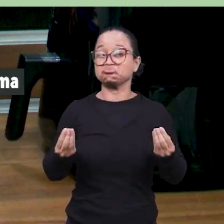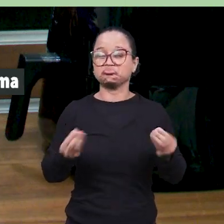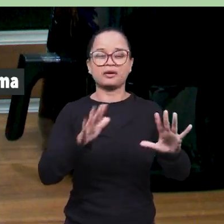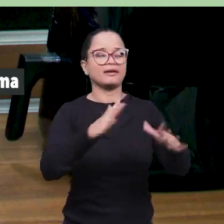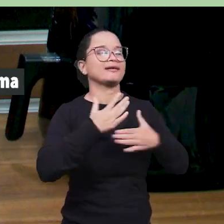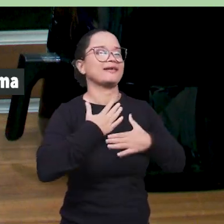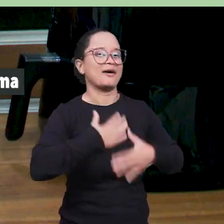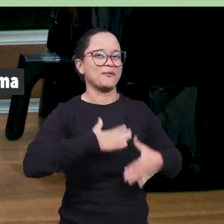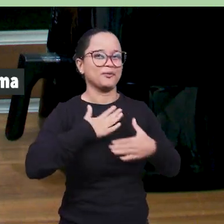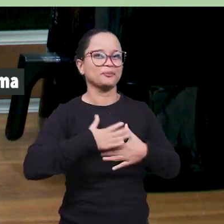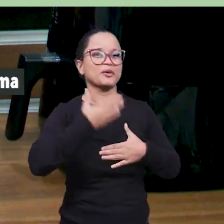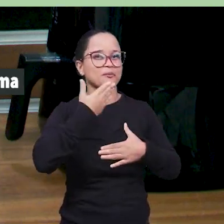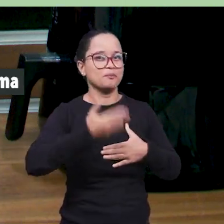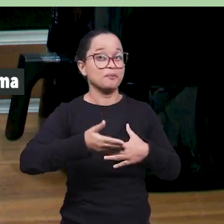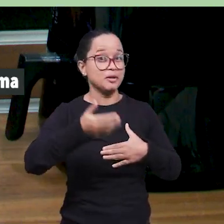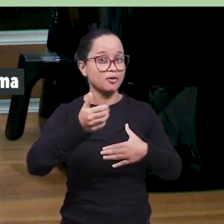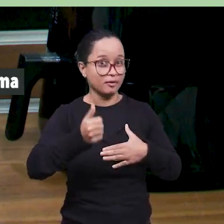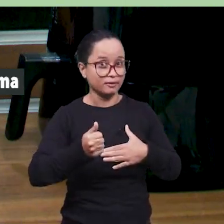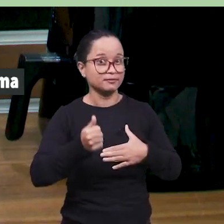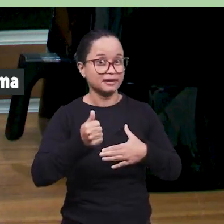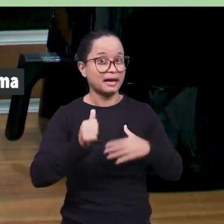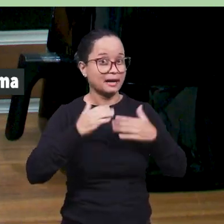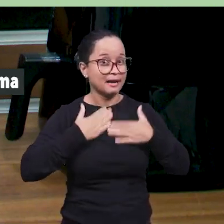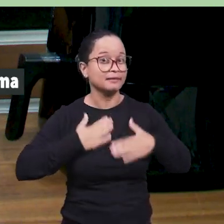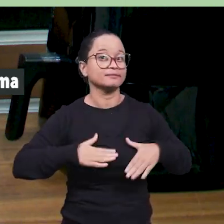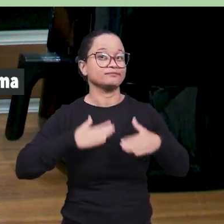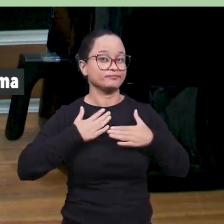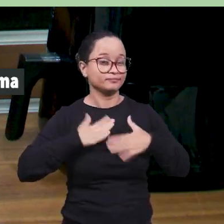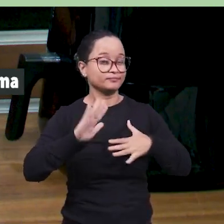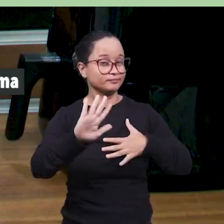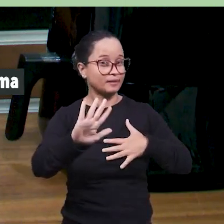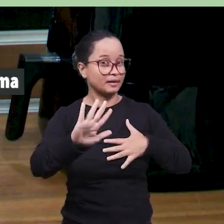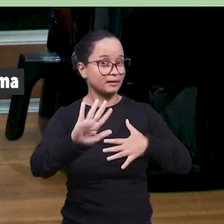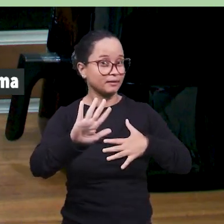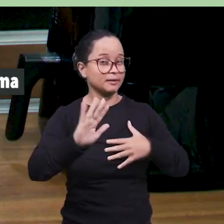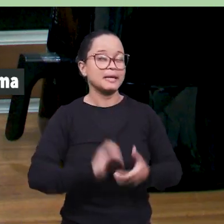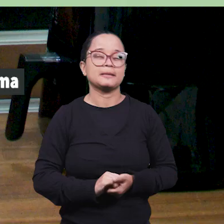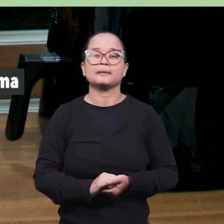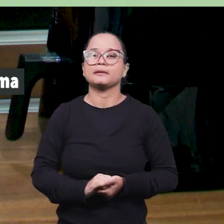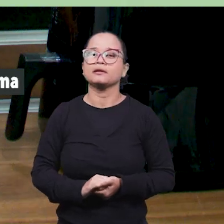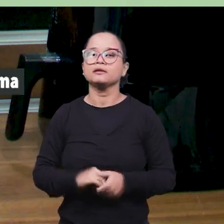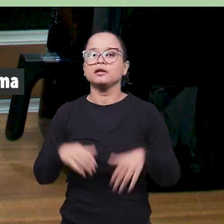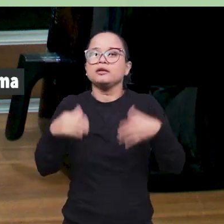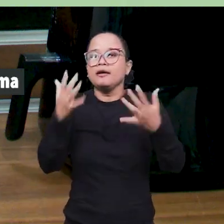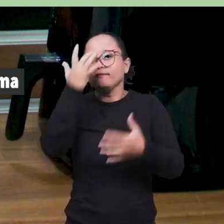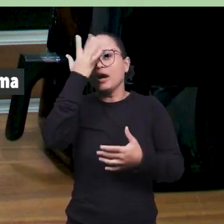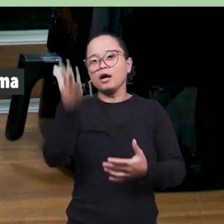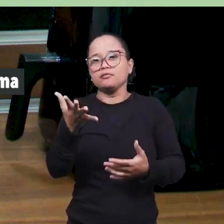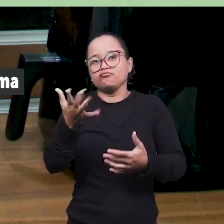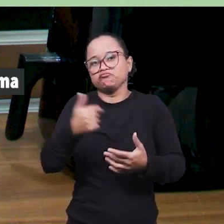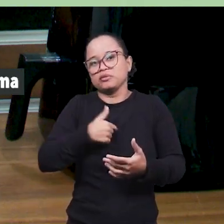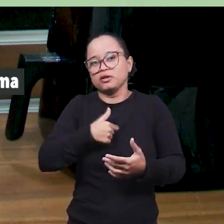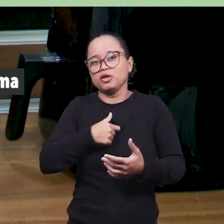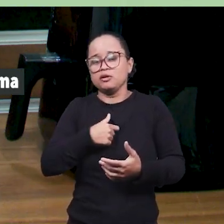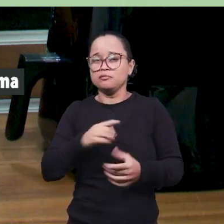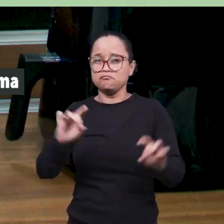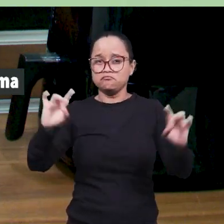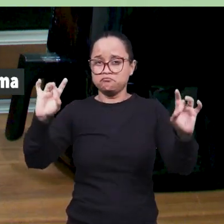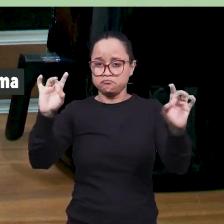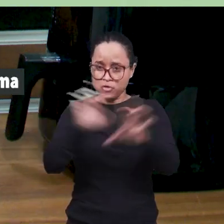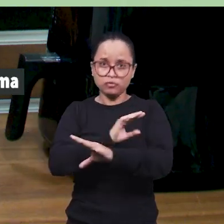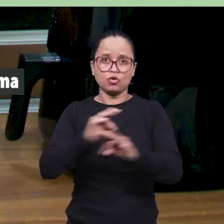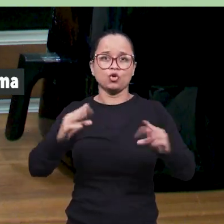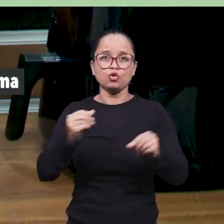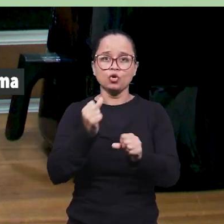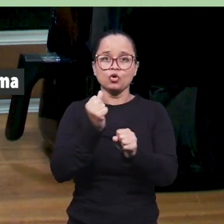que o melhor ainda está por vir, gente. É tão prático que eu já acabei de fatiar